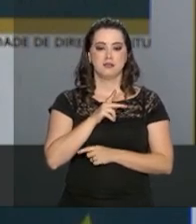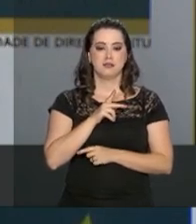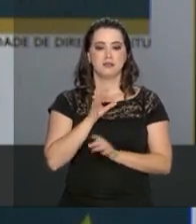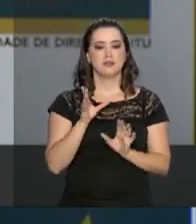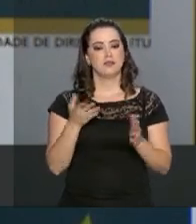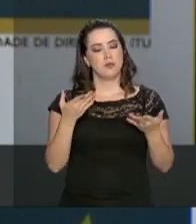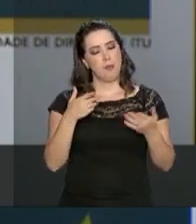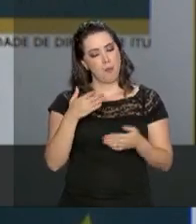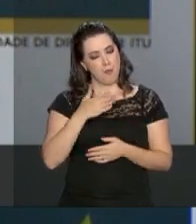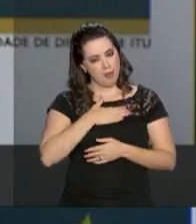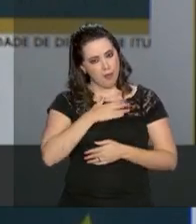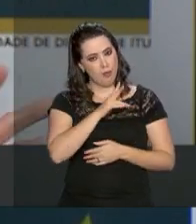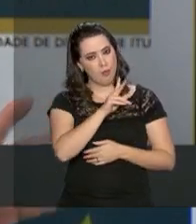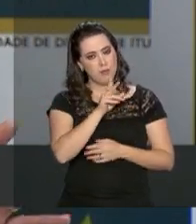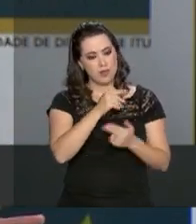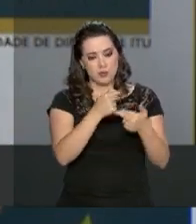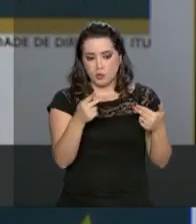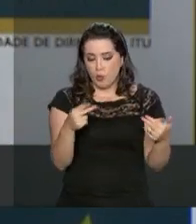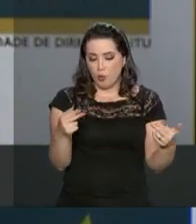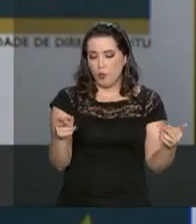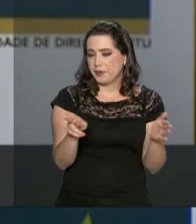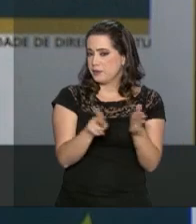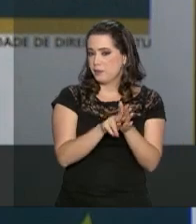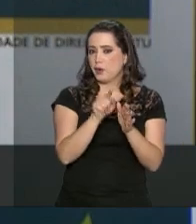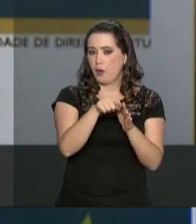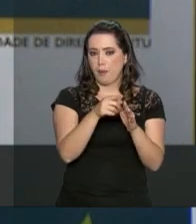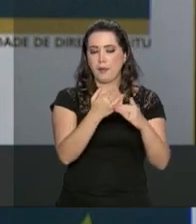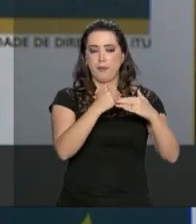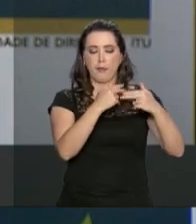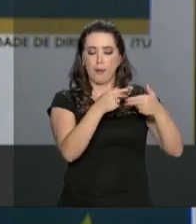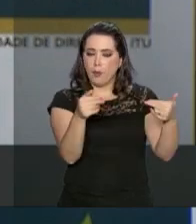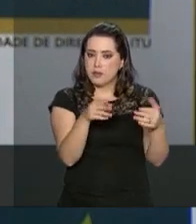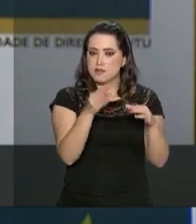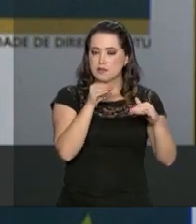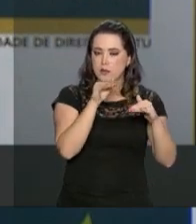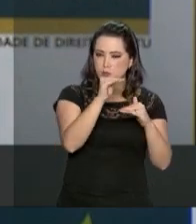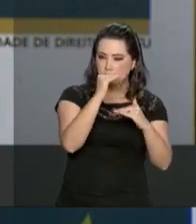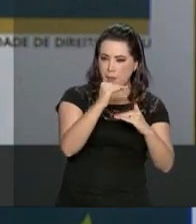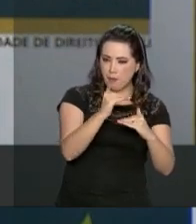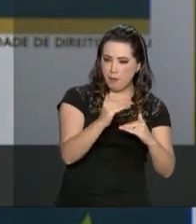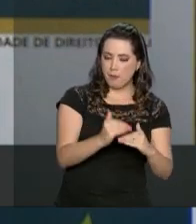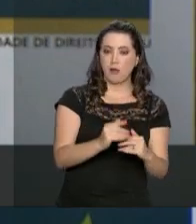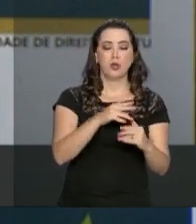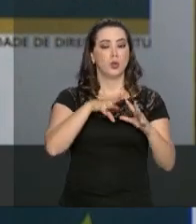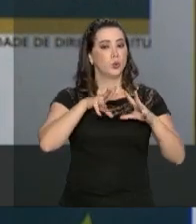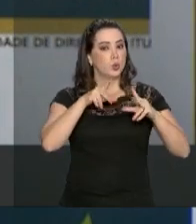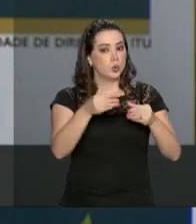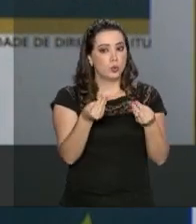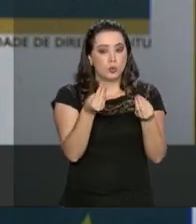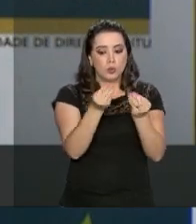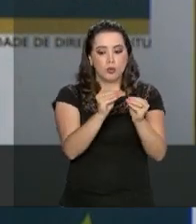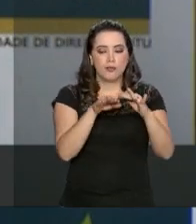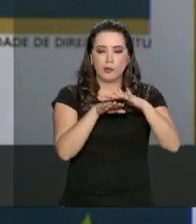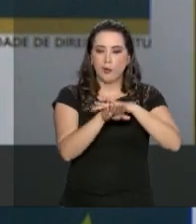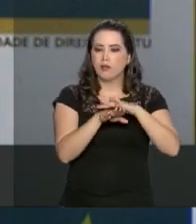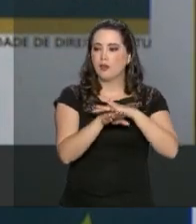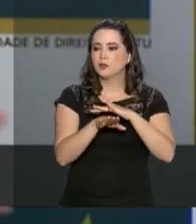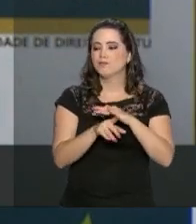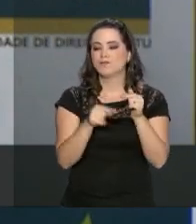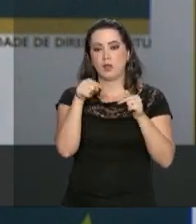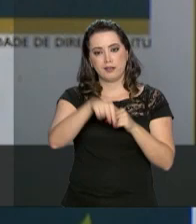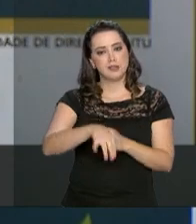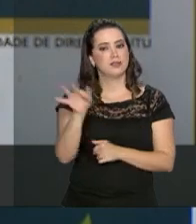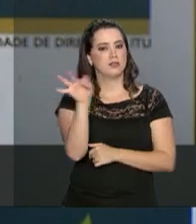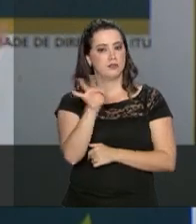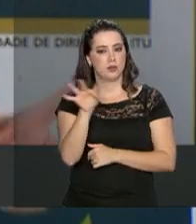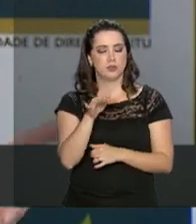deste presidente. Então, quando ele me falou nisso, eu disse, olha, eu acho que o melhor é eu